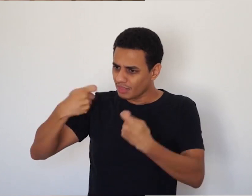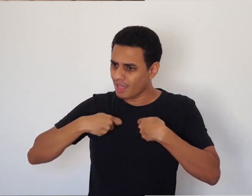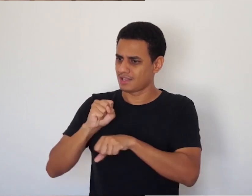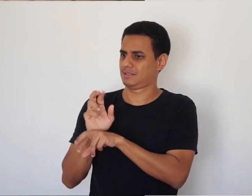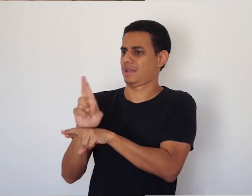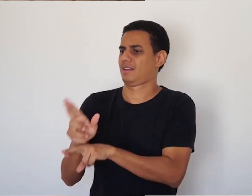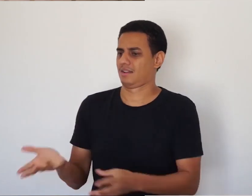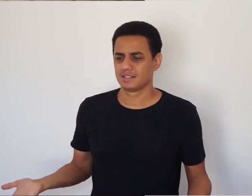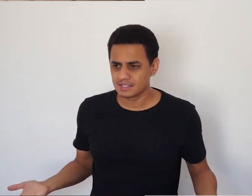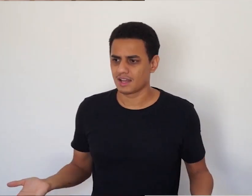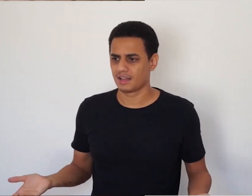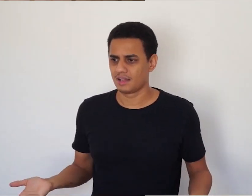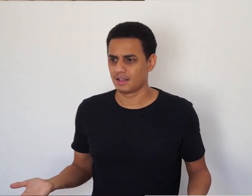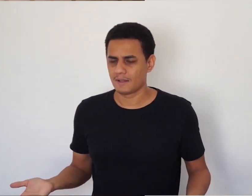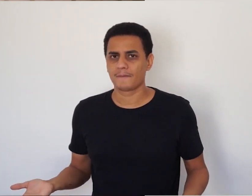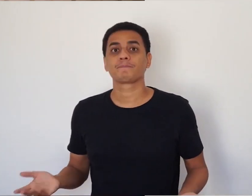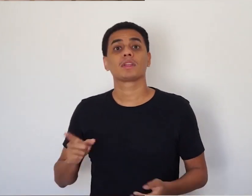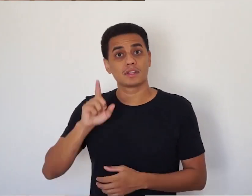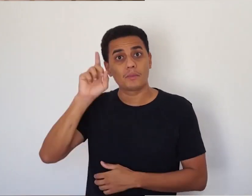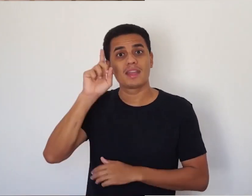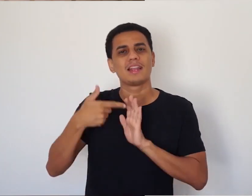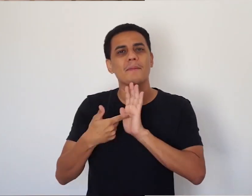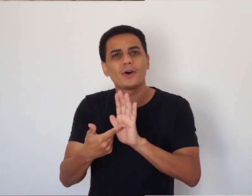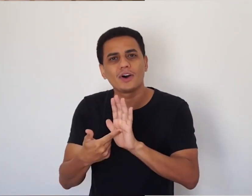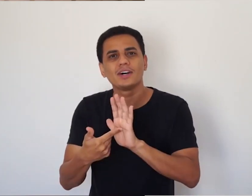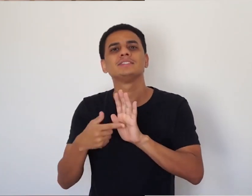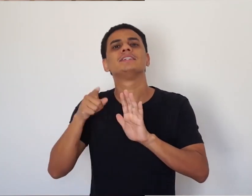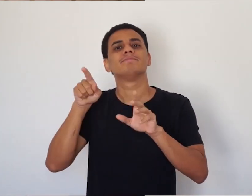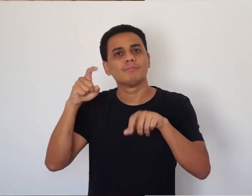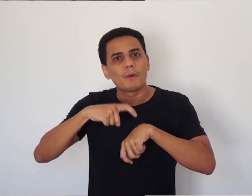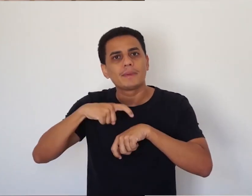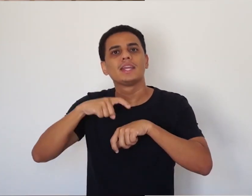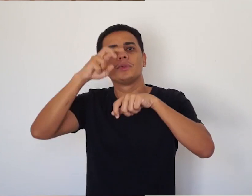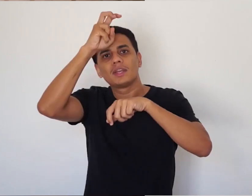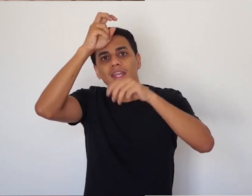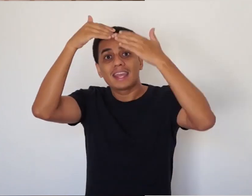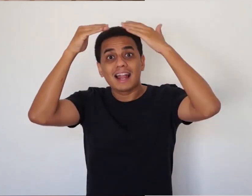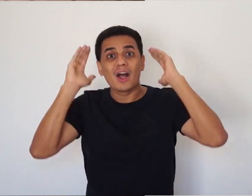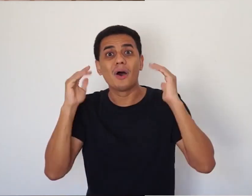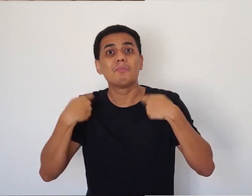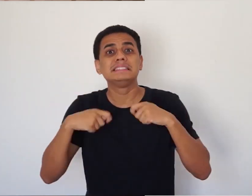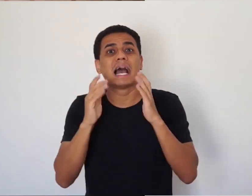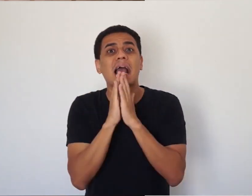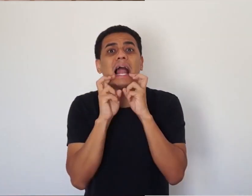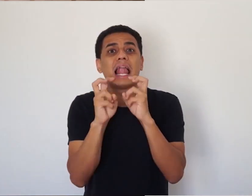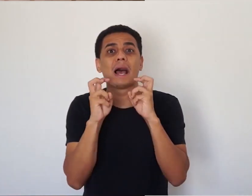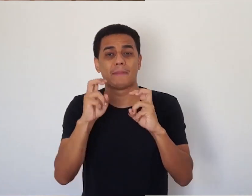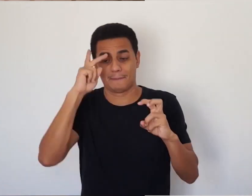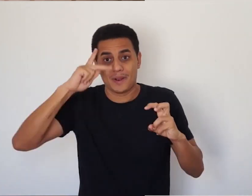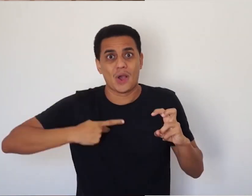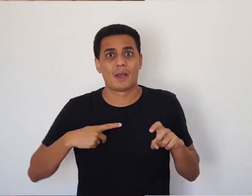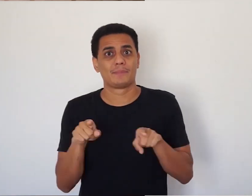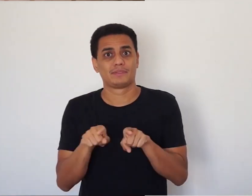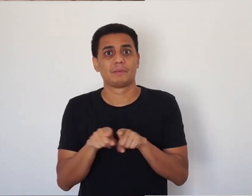colocar a esperança. Ele entra na história e ele leva Faraó até o momento onde Faraó tem que clamar e interceder